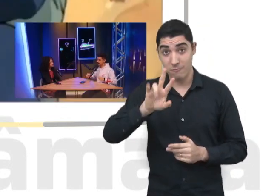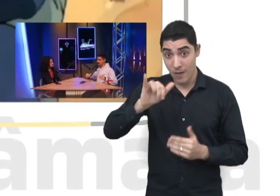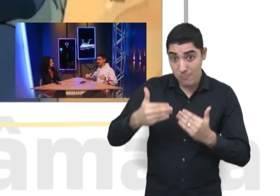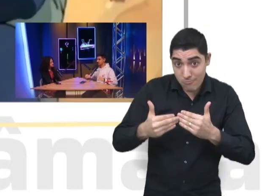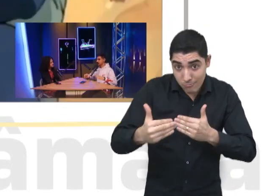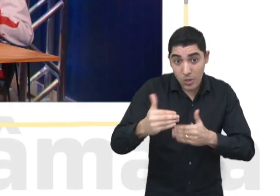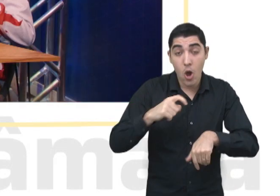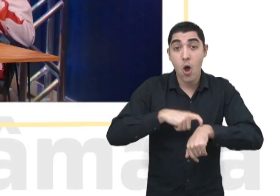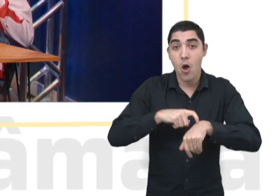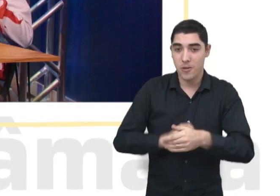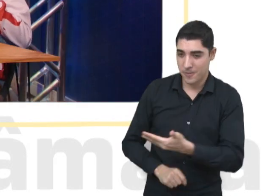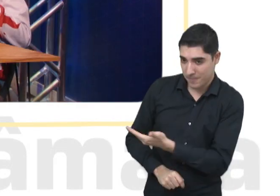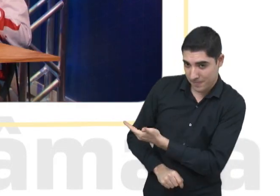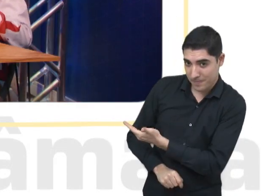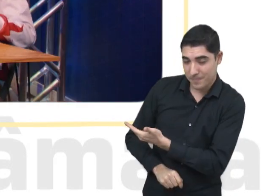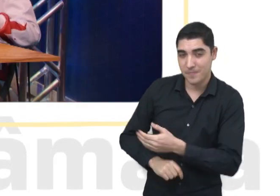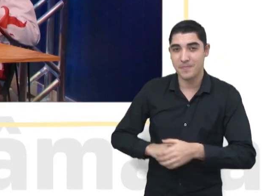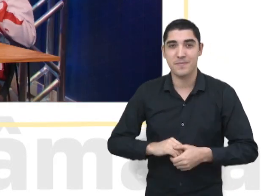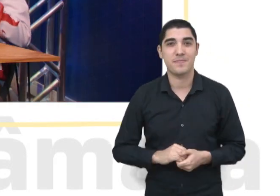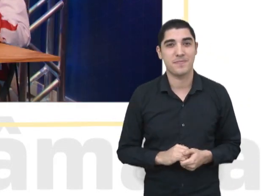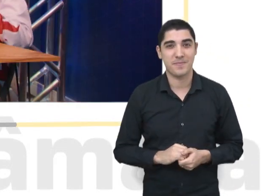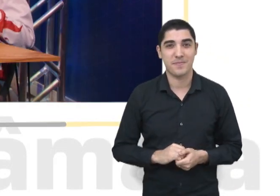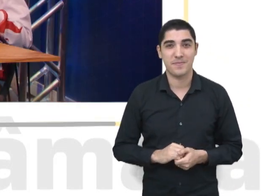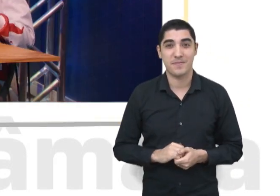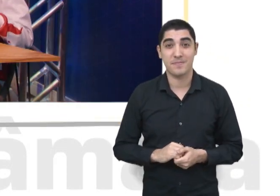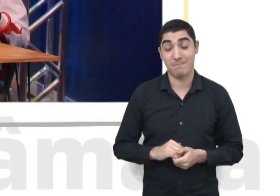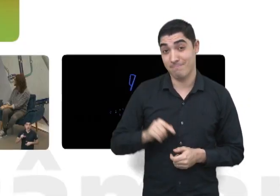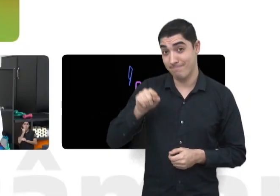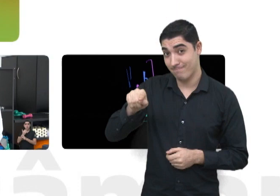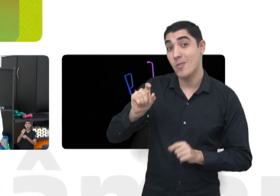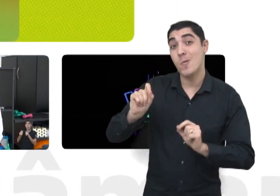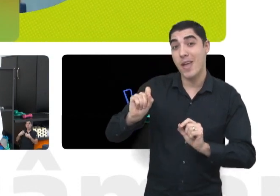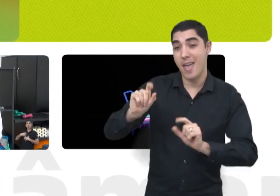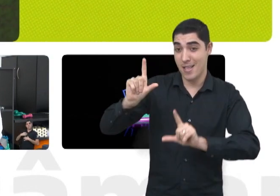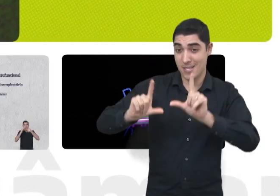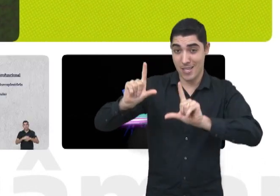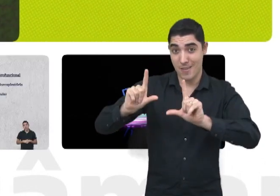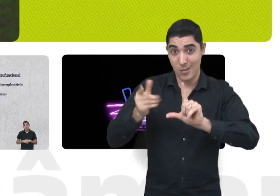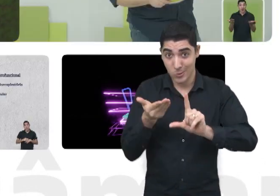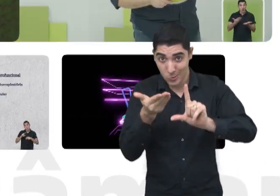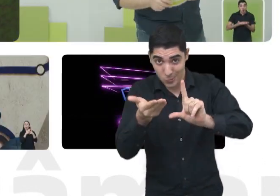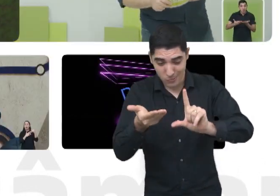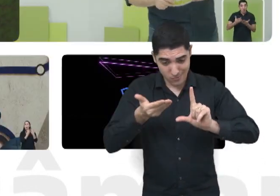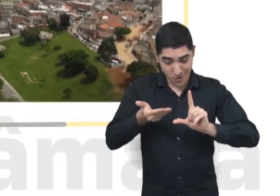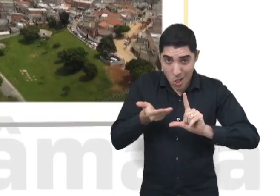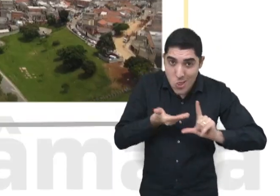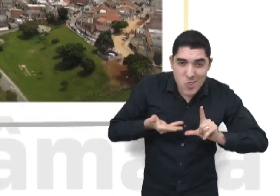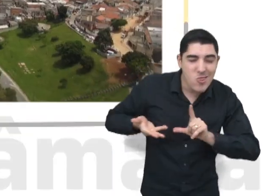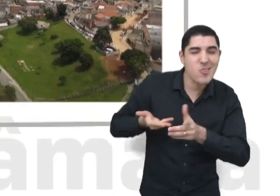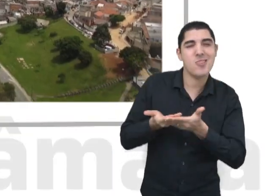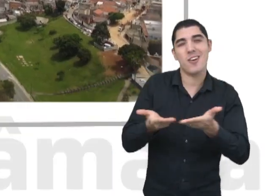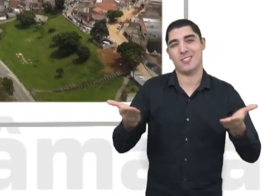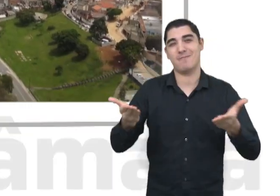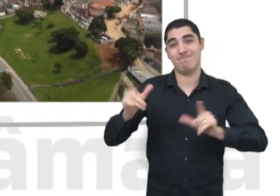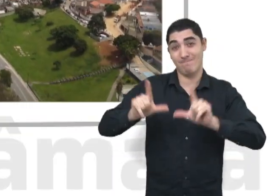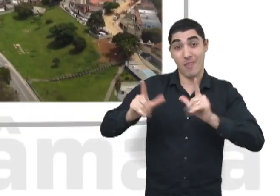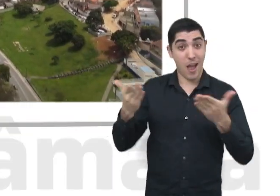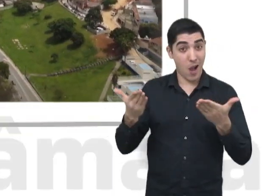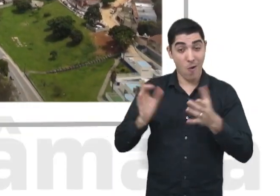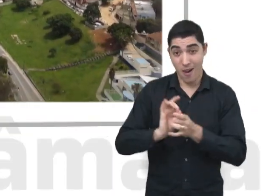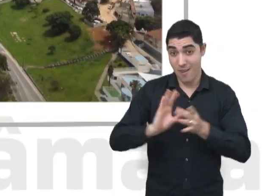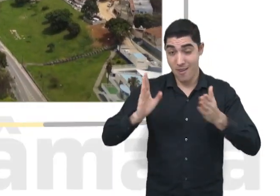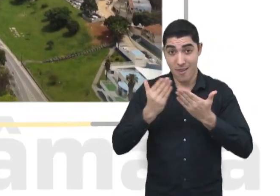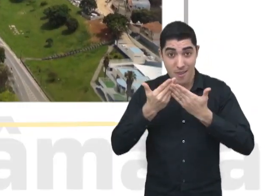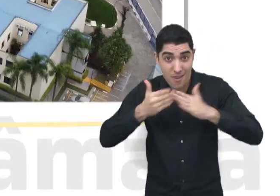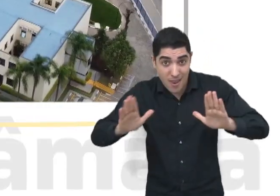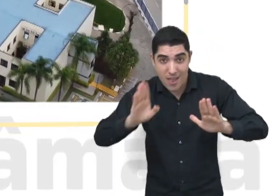em breve, toda sexta-feira, às 3 da tarde. Essa é a sua, a nossa TV Câmara, agora em canal